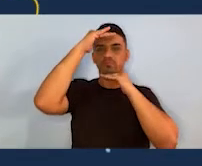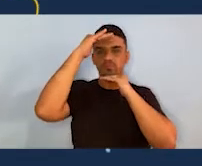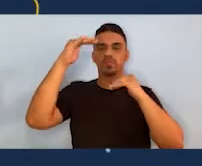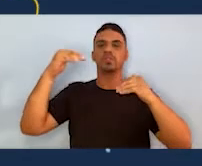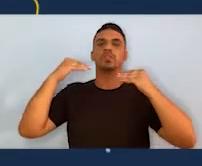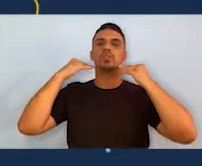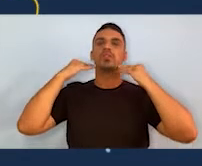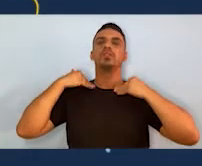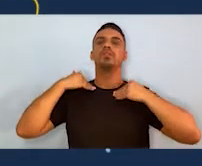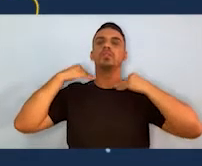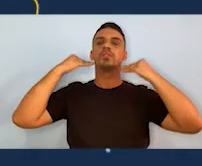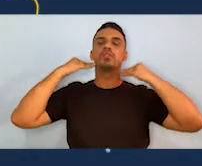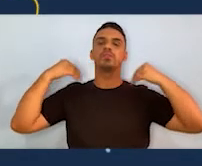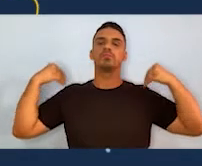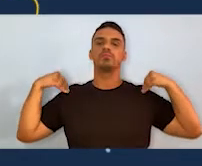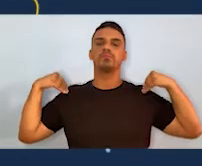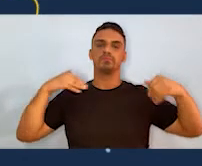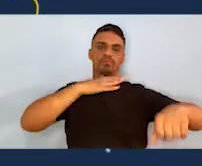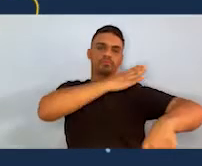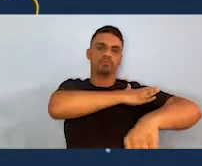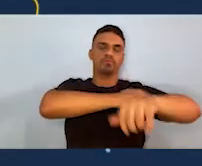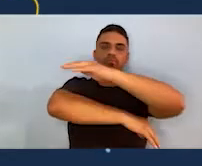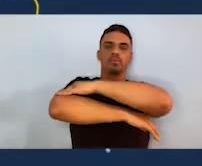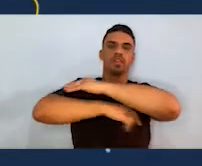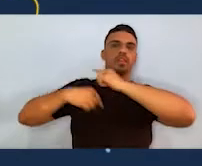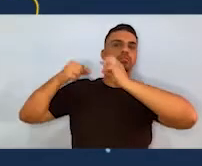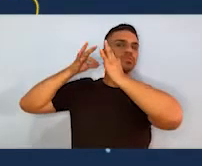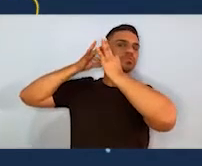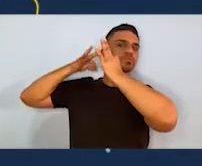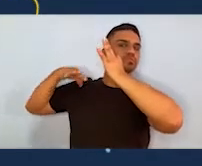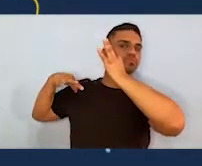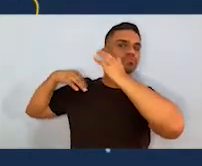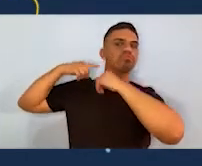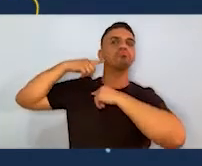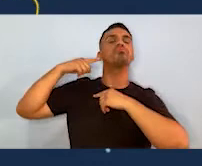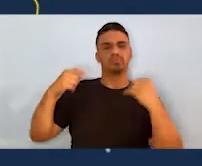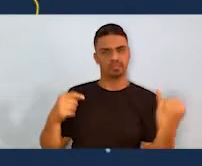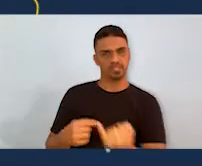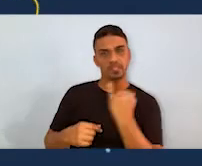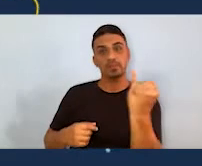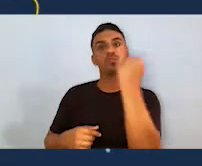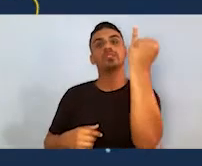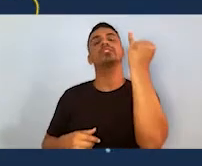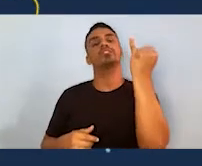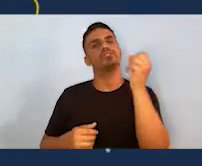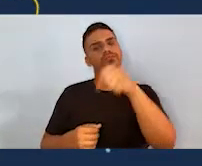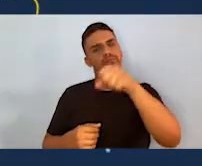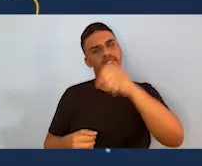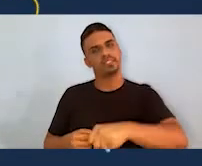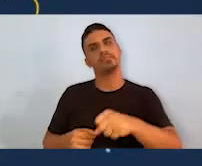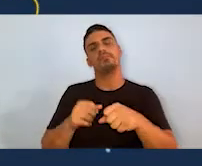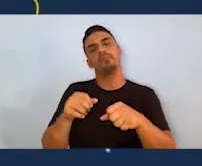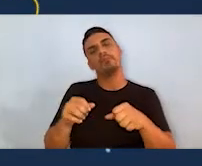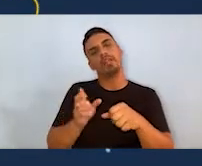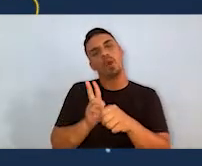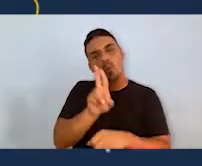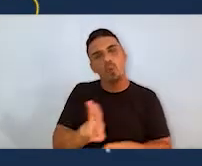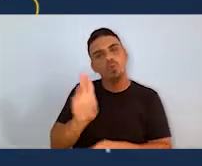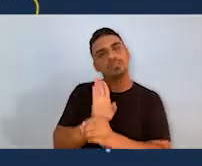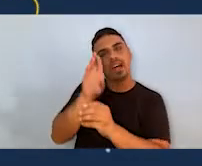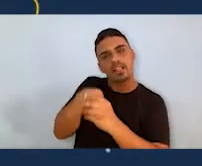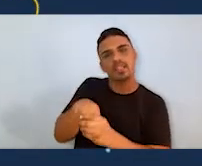braço. Então, essa parte é muito importante, mesmo que vocês vão fazer pixel